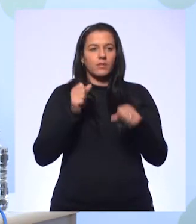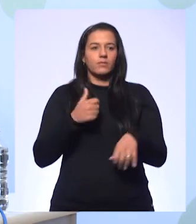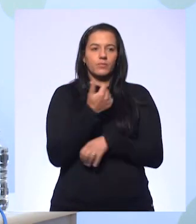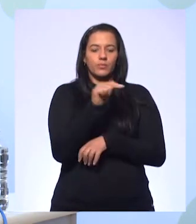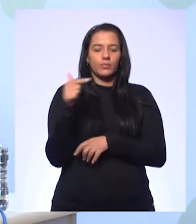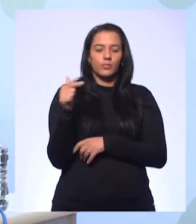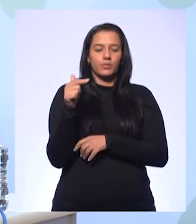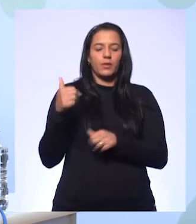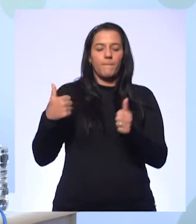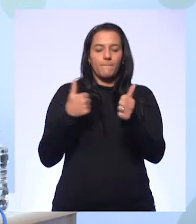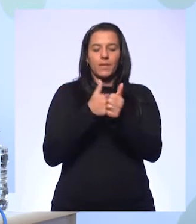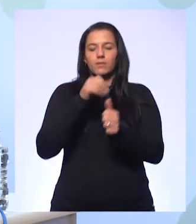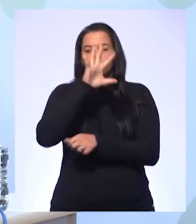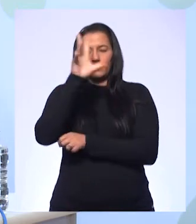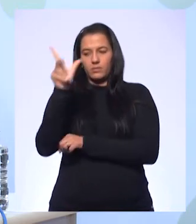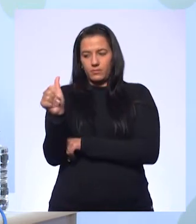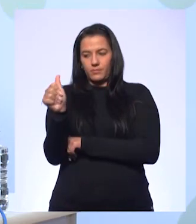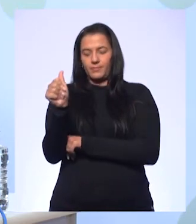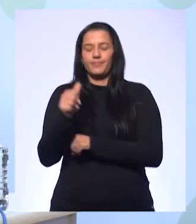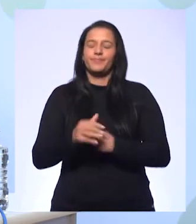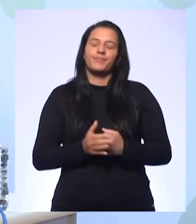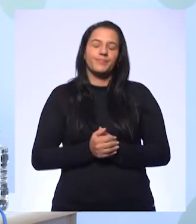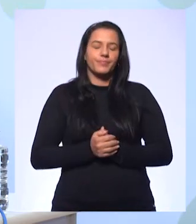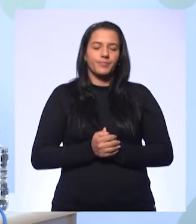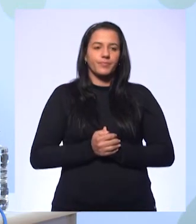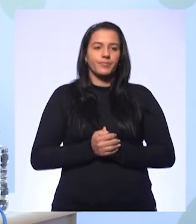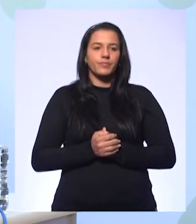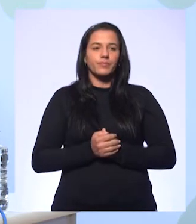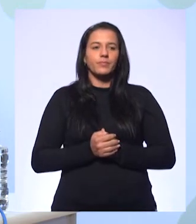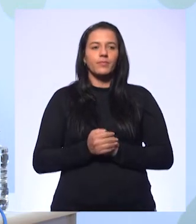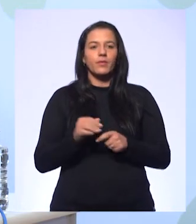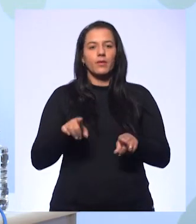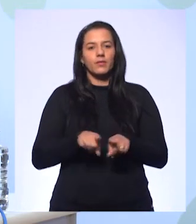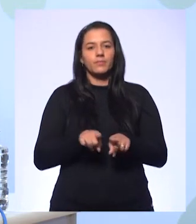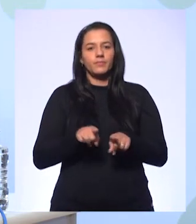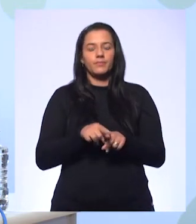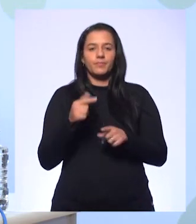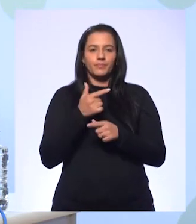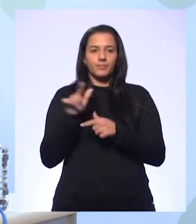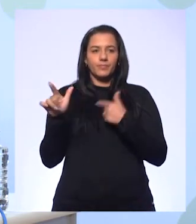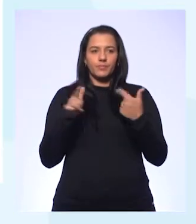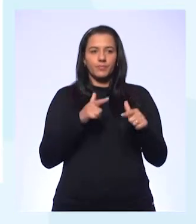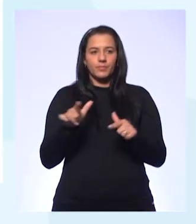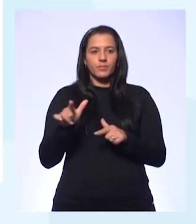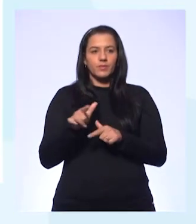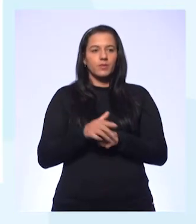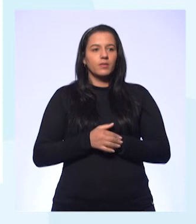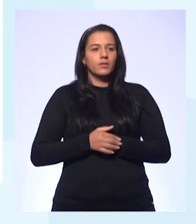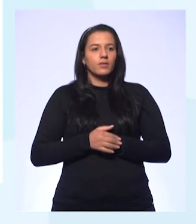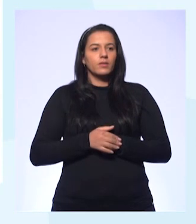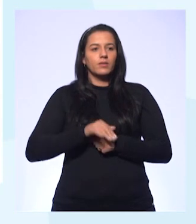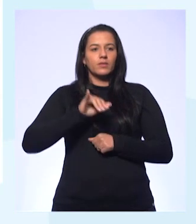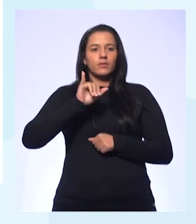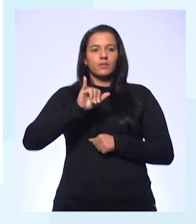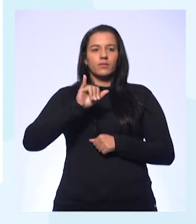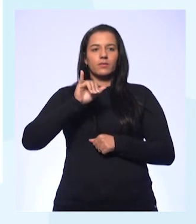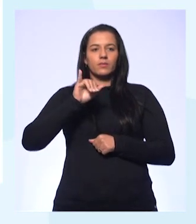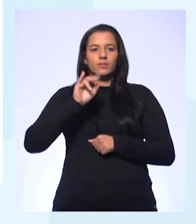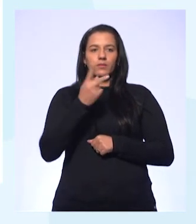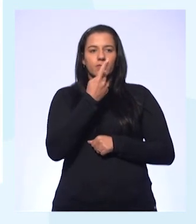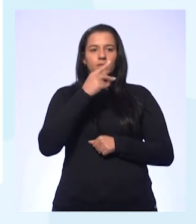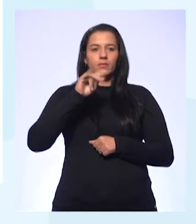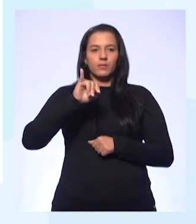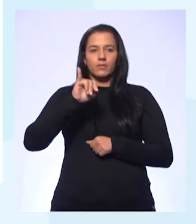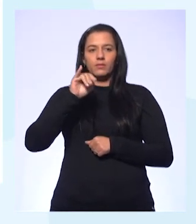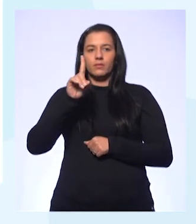pela região da África. Agora, no próximo mapa, a gente vai falar sobre os recursos hídricos, né, que é de suma importância para um continente como a África,